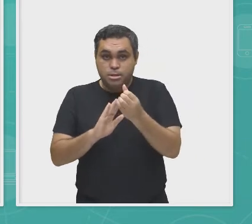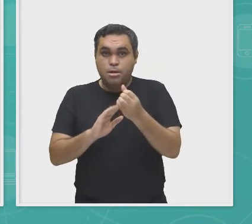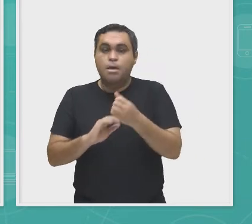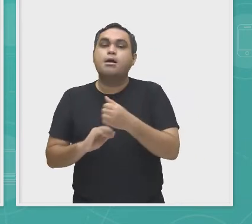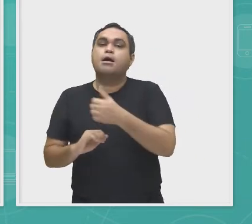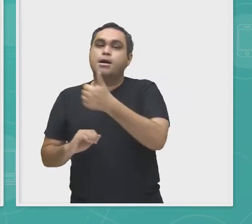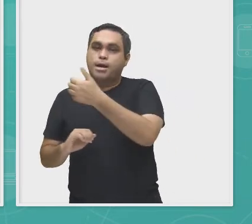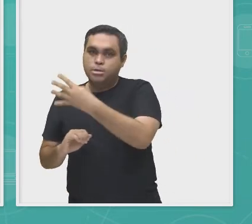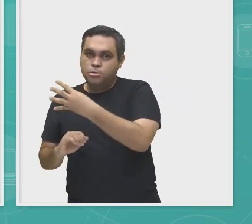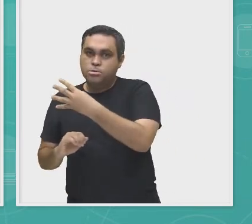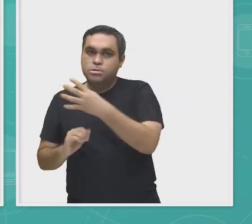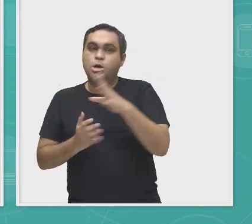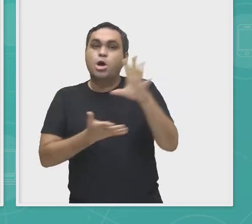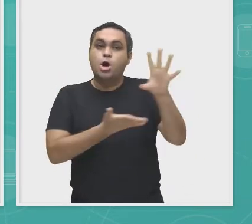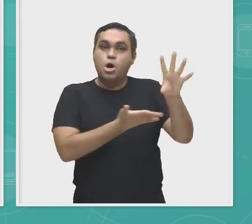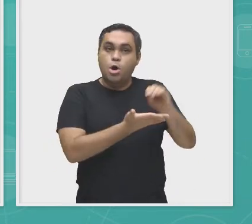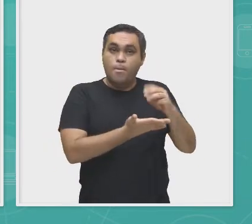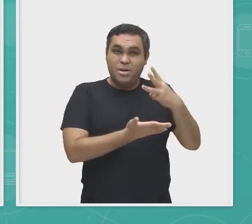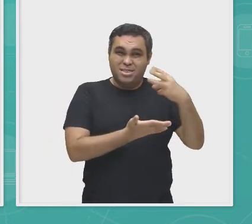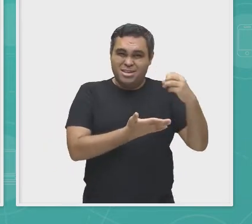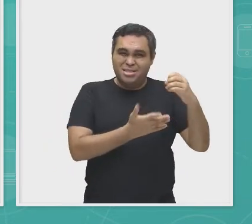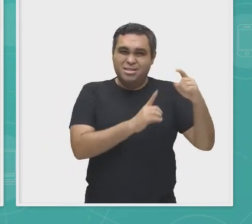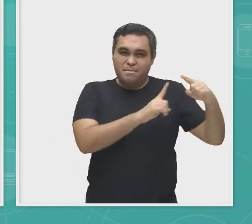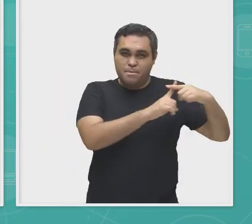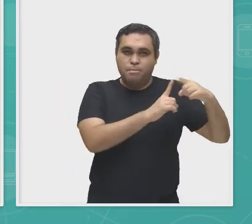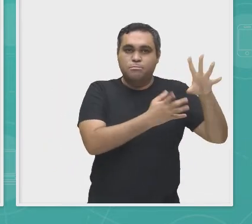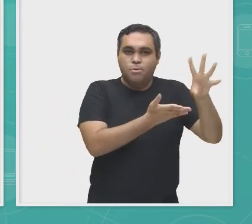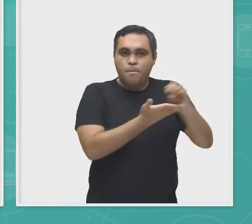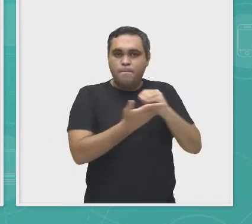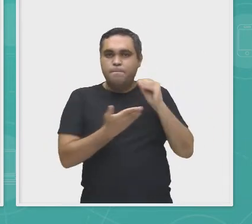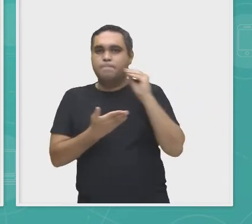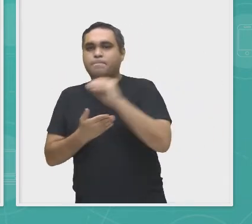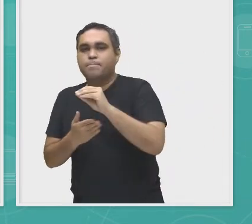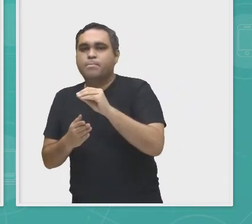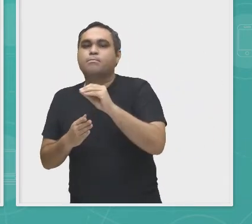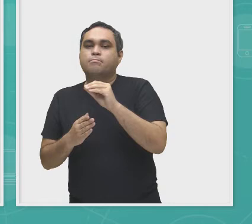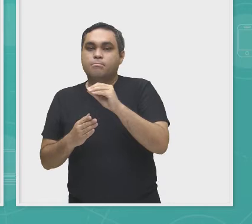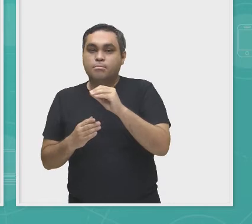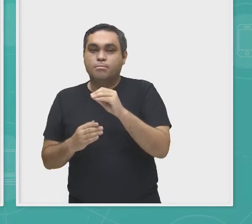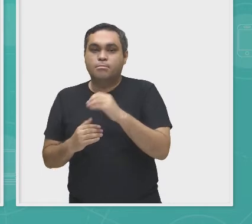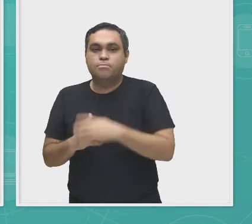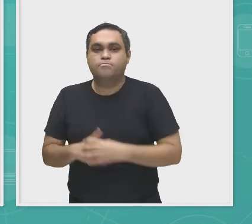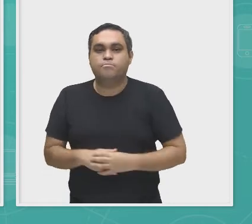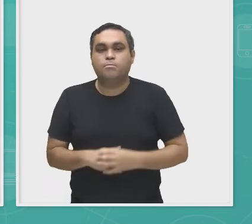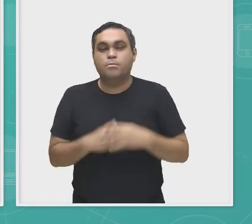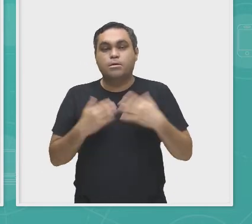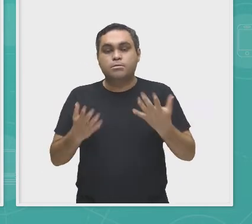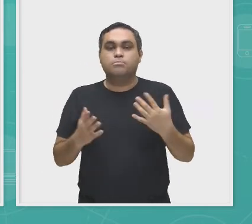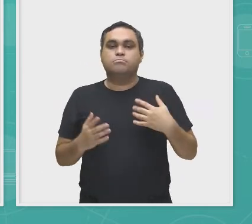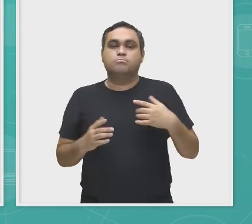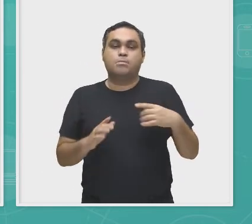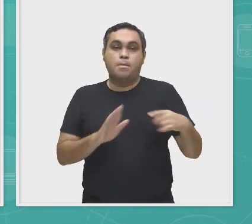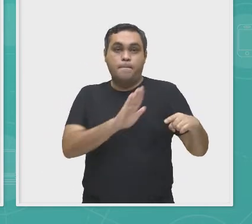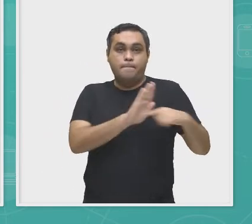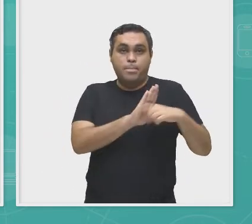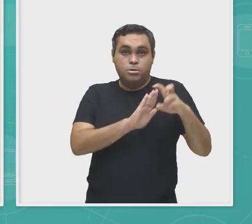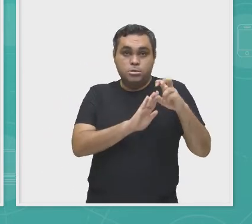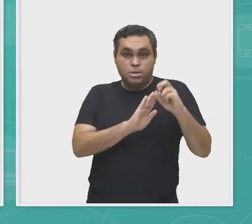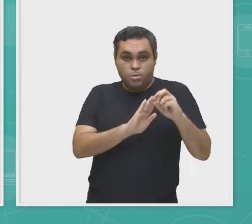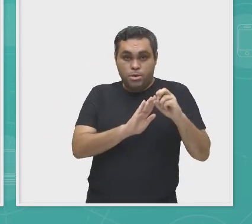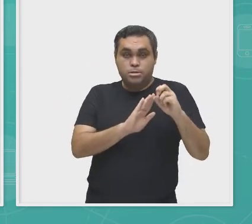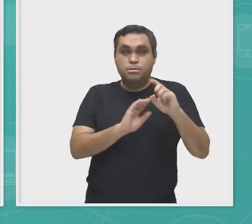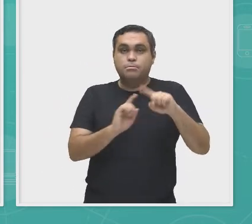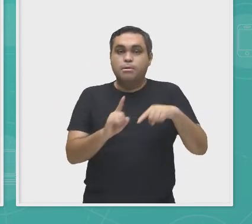supor, menos 50 mais 15. Ó, estamos adicionando dois números com